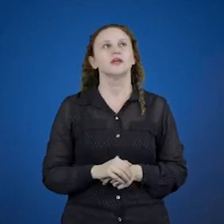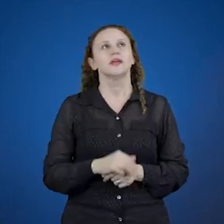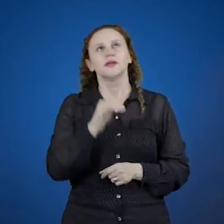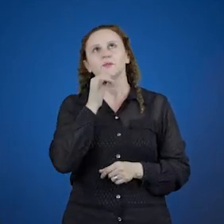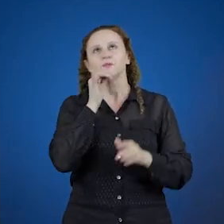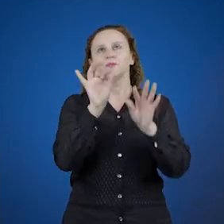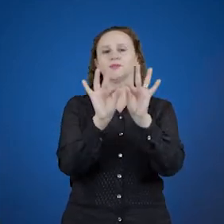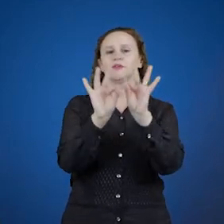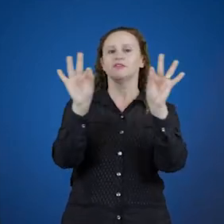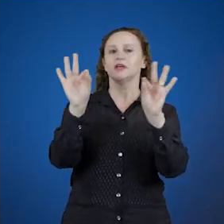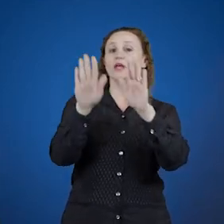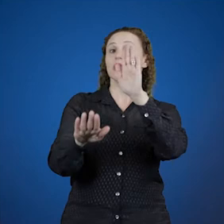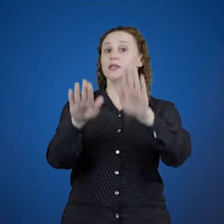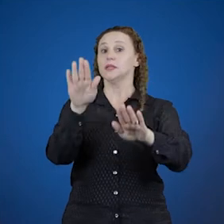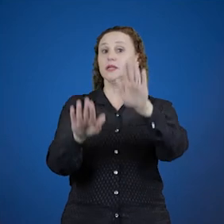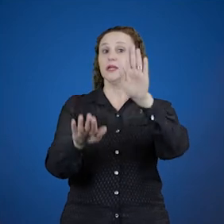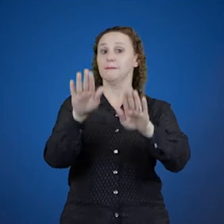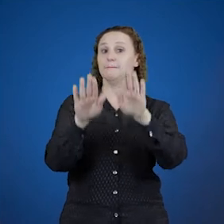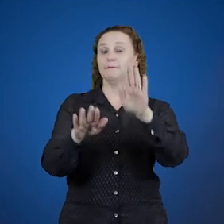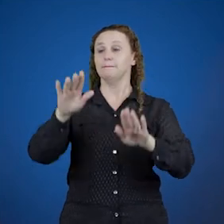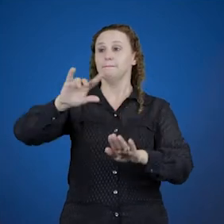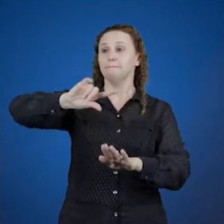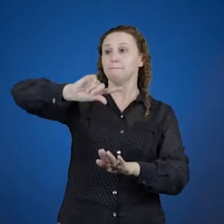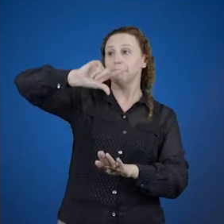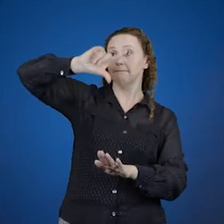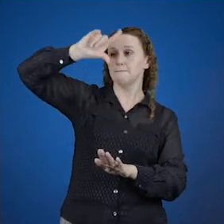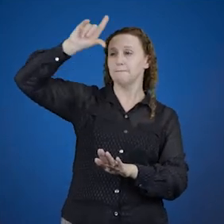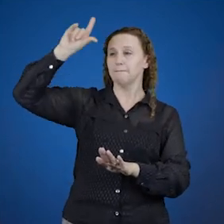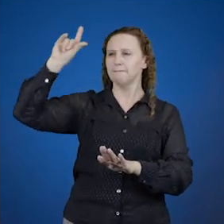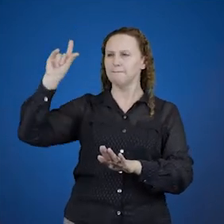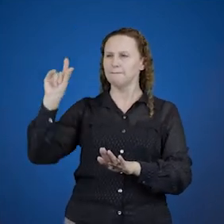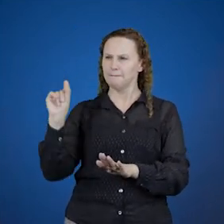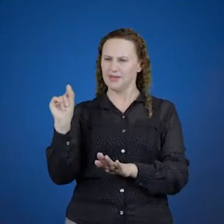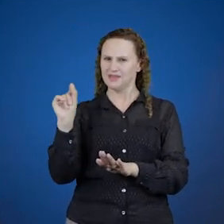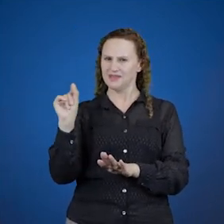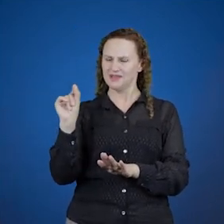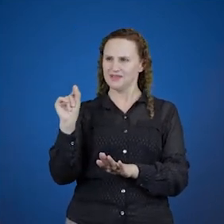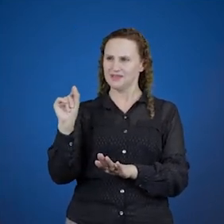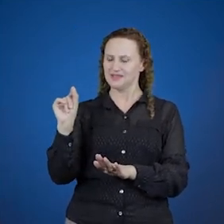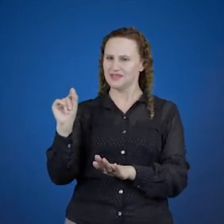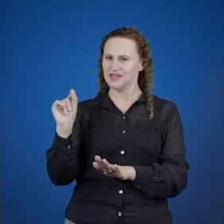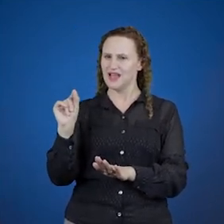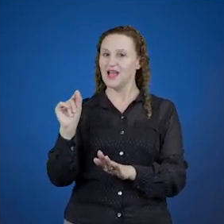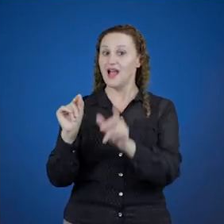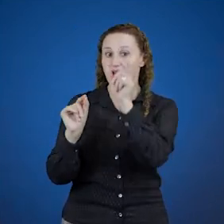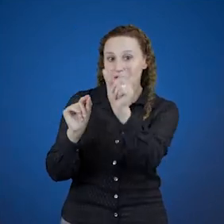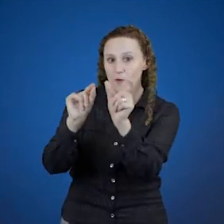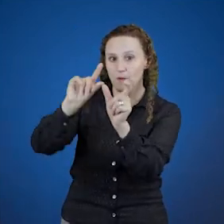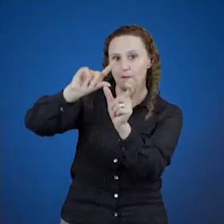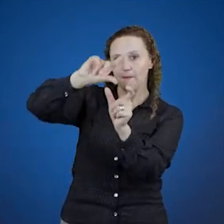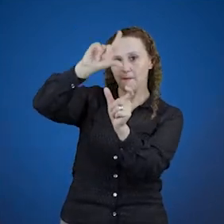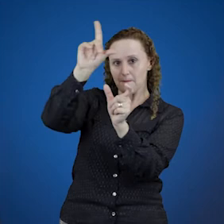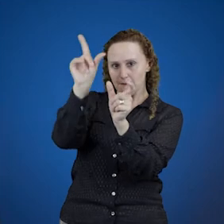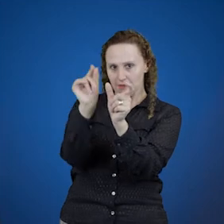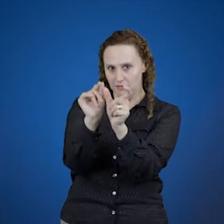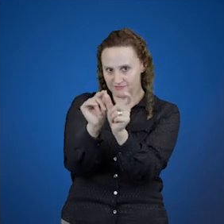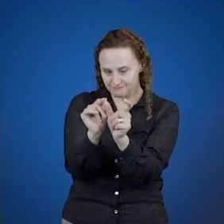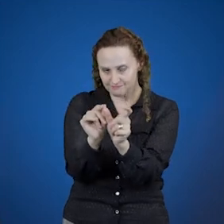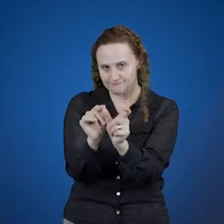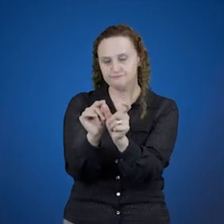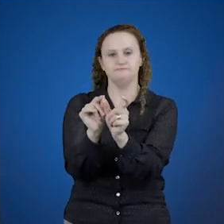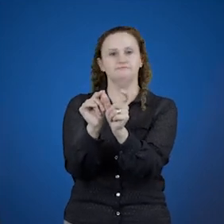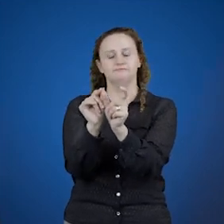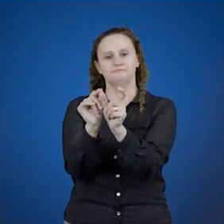na frase depende da lua claridade depende da lua a expressão lua palavrinha lua